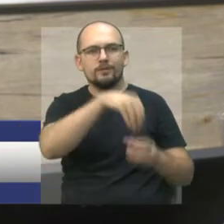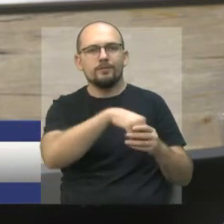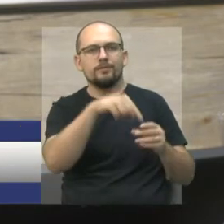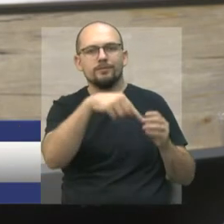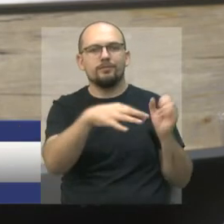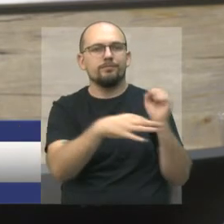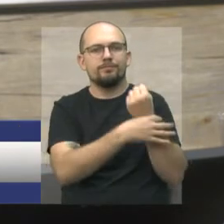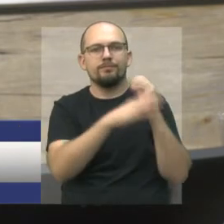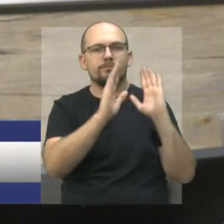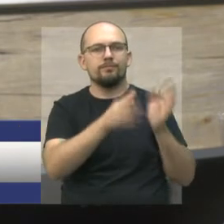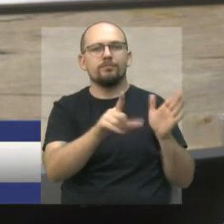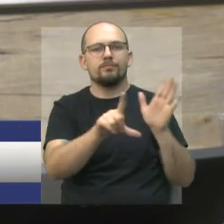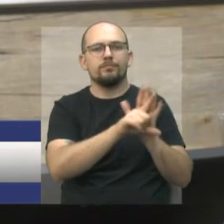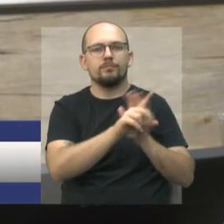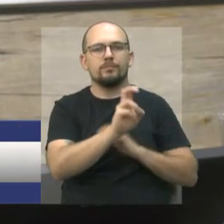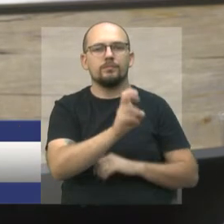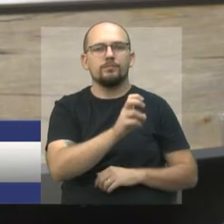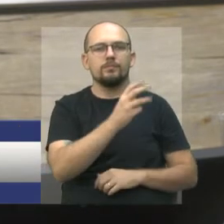assegurada na Lei